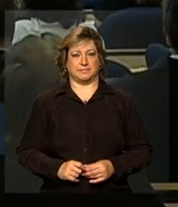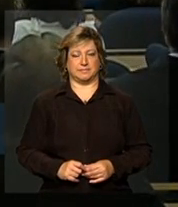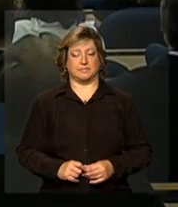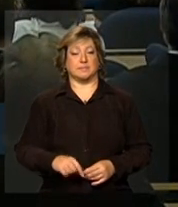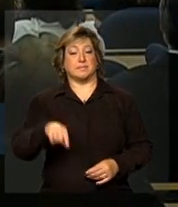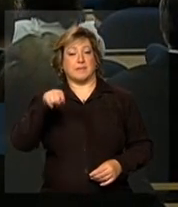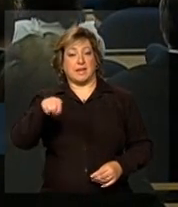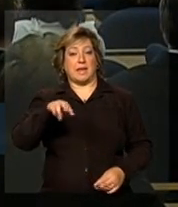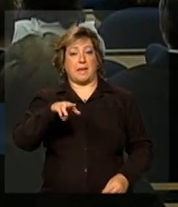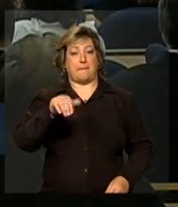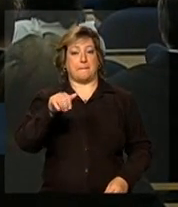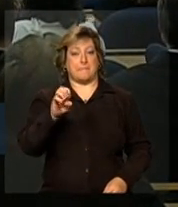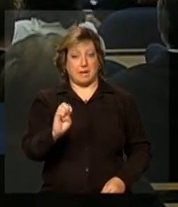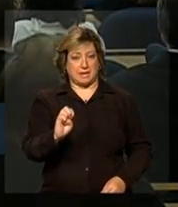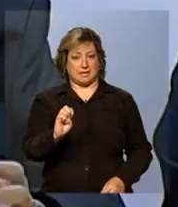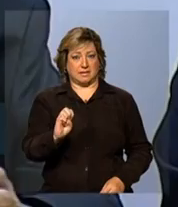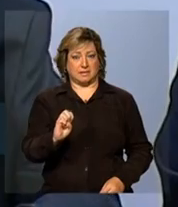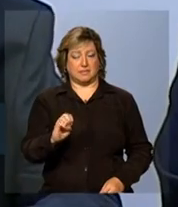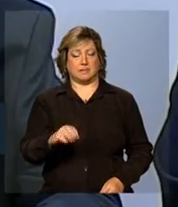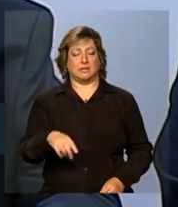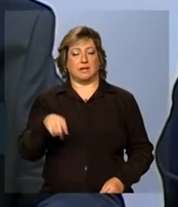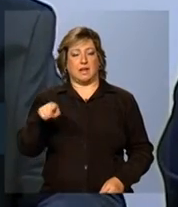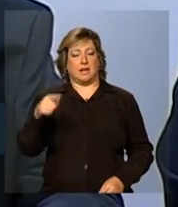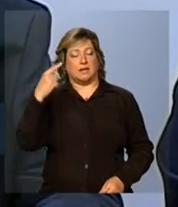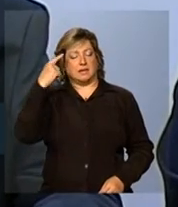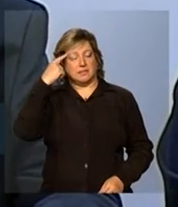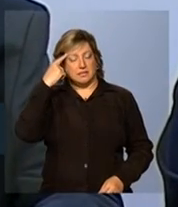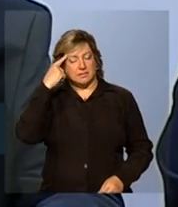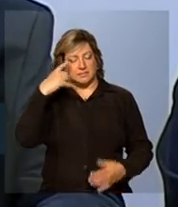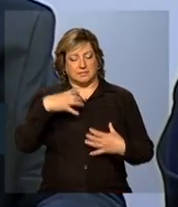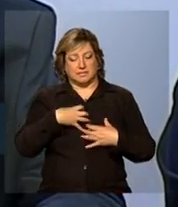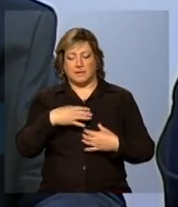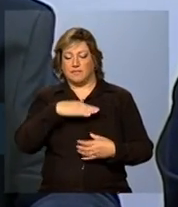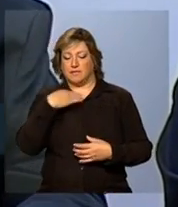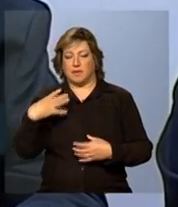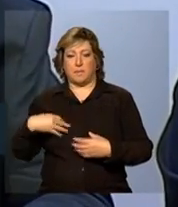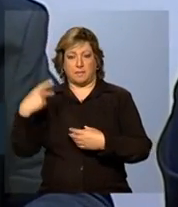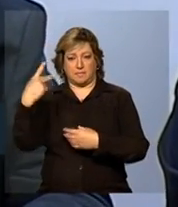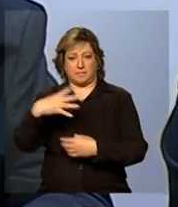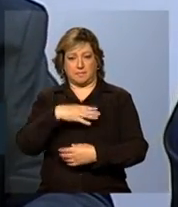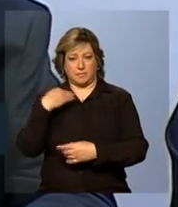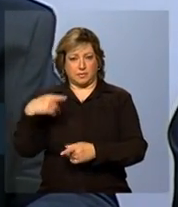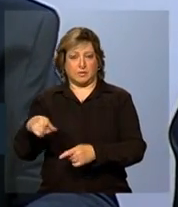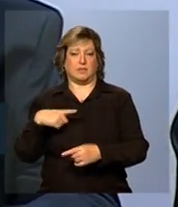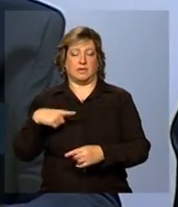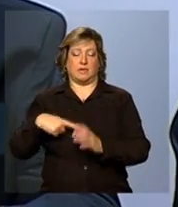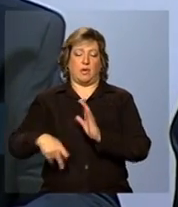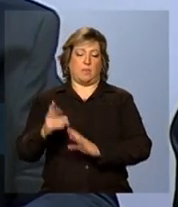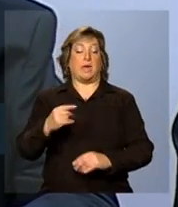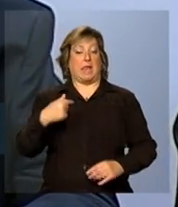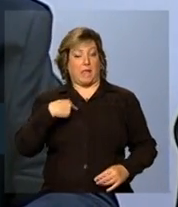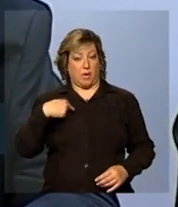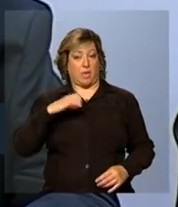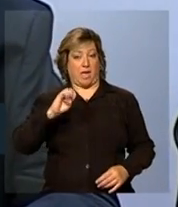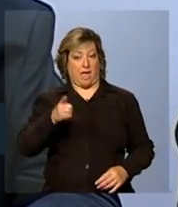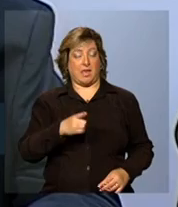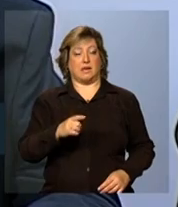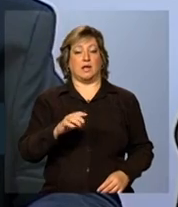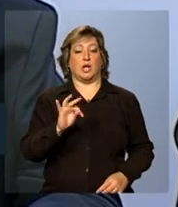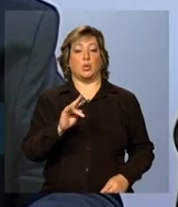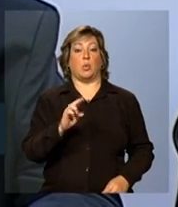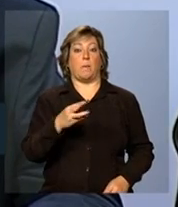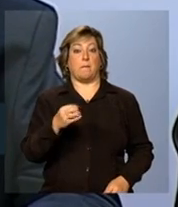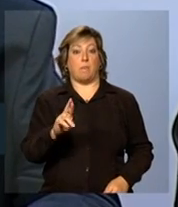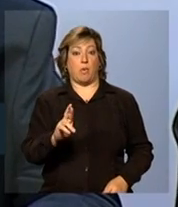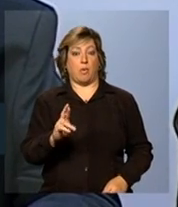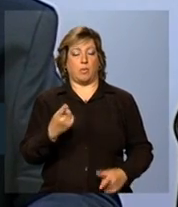Essa mãe pôde pensar numa outra pessoa. Eu fiz 6 cirurgias, eu tive um tumor neuroendócrino, é um tumor